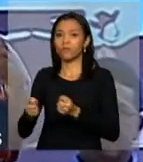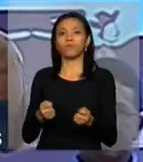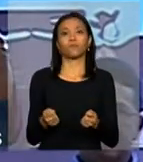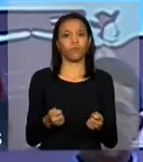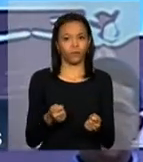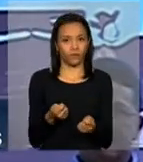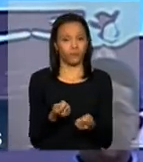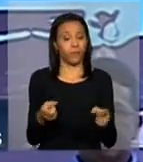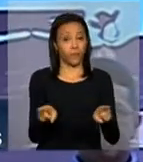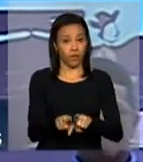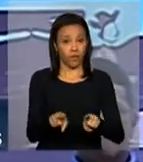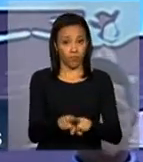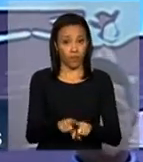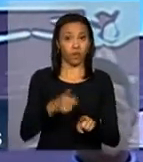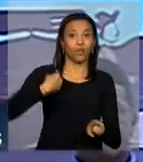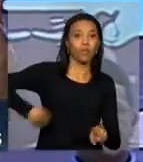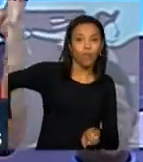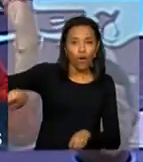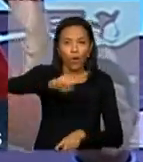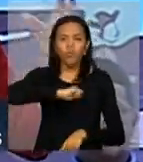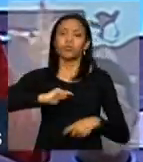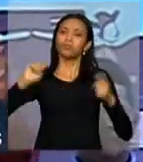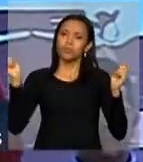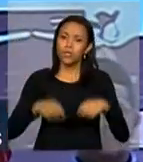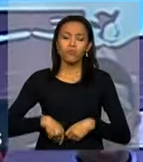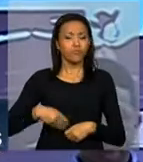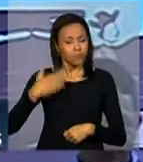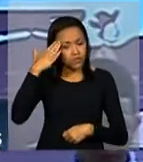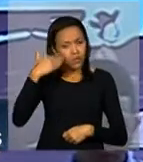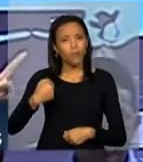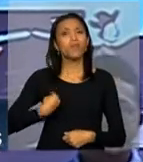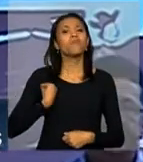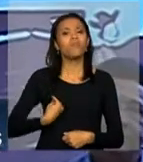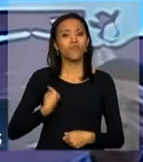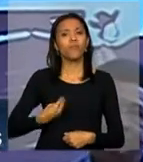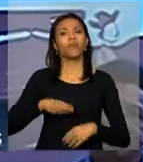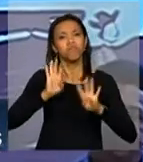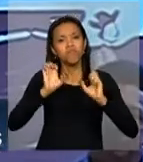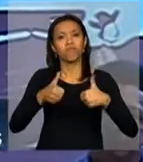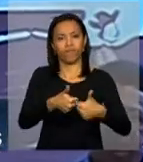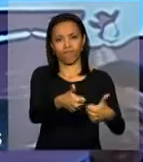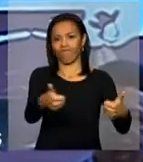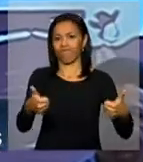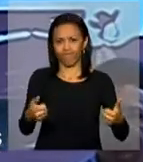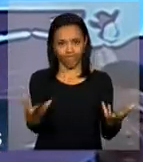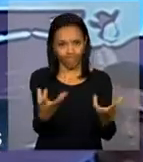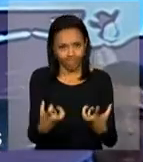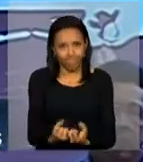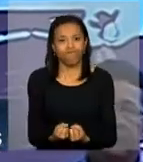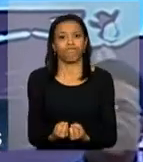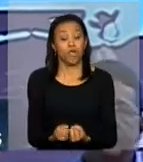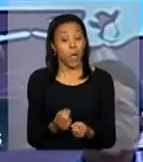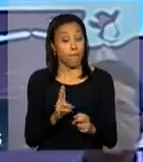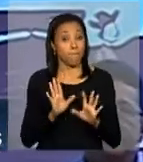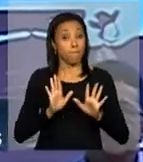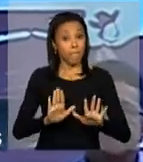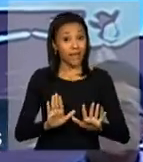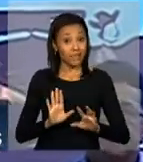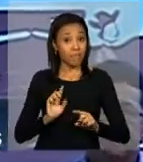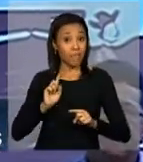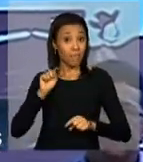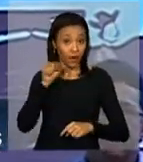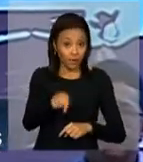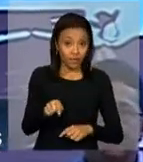portanto, nós podemos com ela conviver. Para isso, é preciso a determinação,